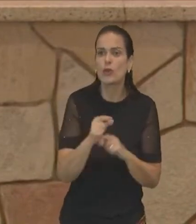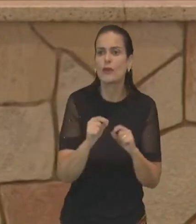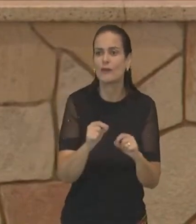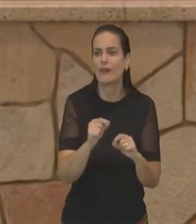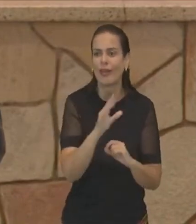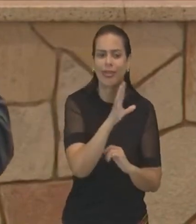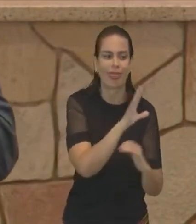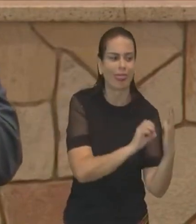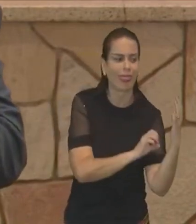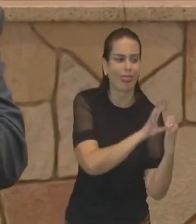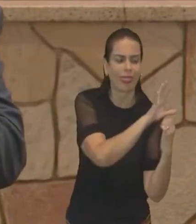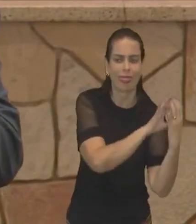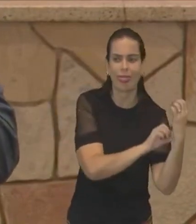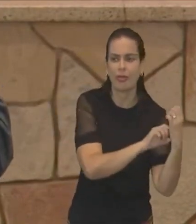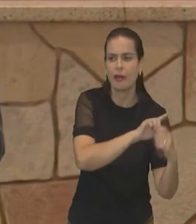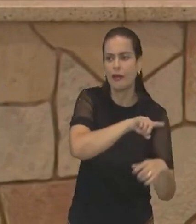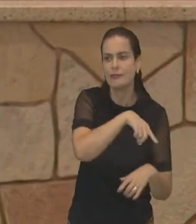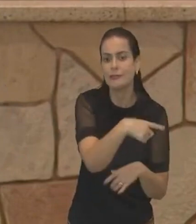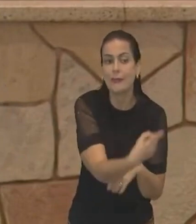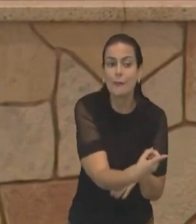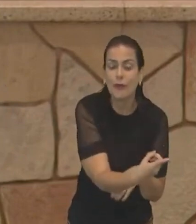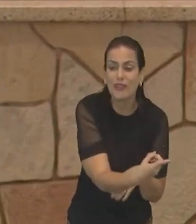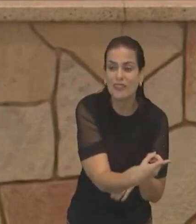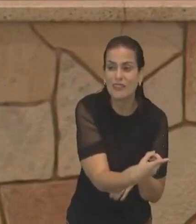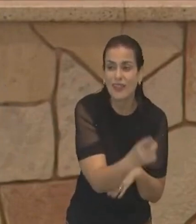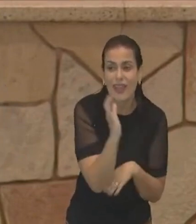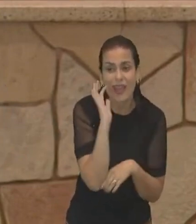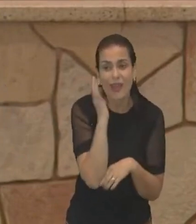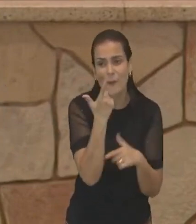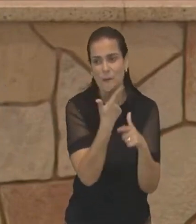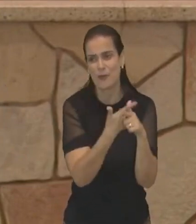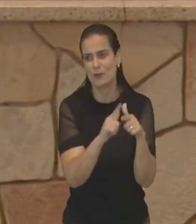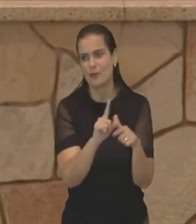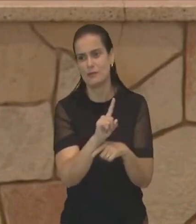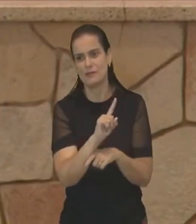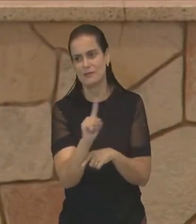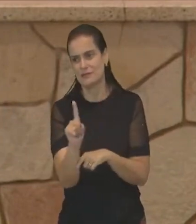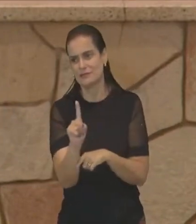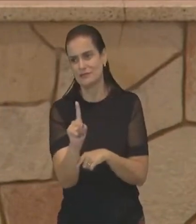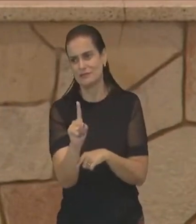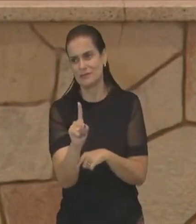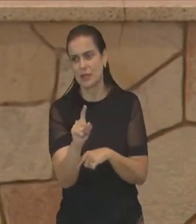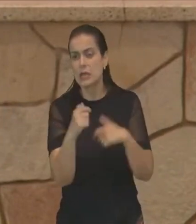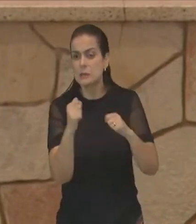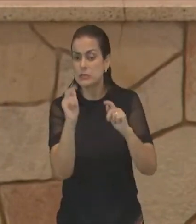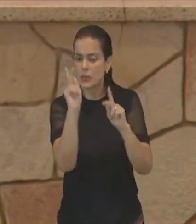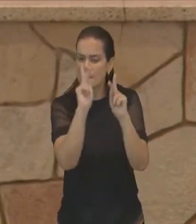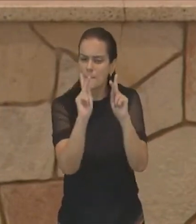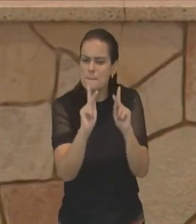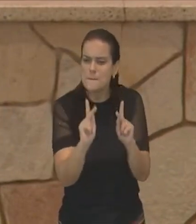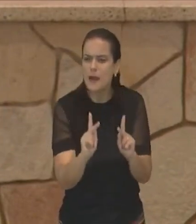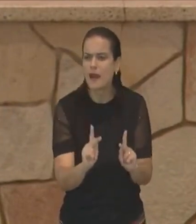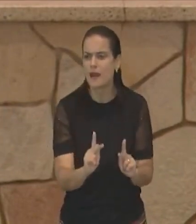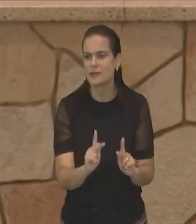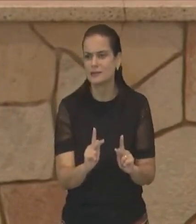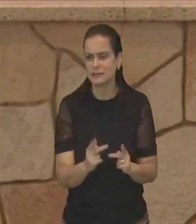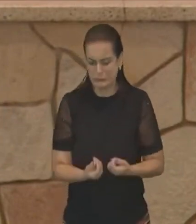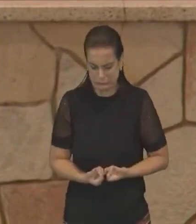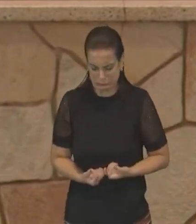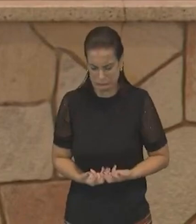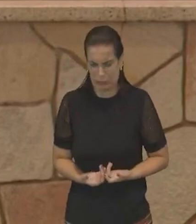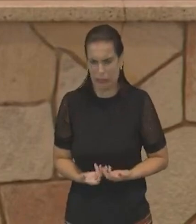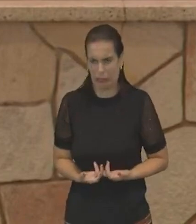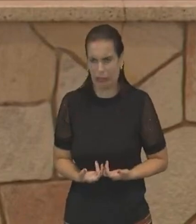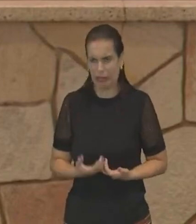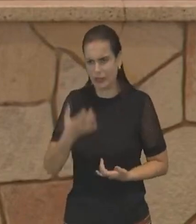a sua ira. Depois você vai lá e resolve o problema. Não vá falar irado. A ira corrói o estômago, dá dor de cabeça. E se